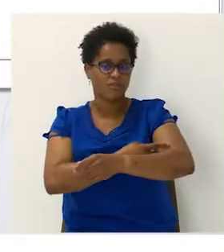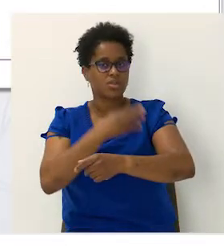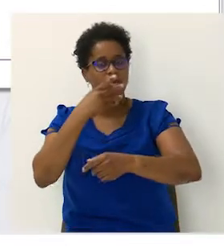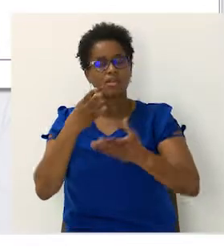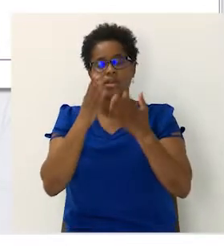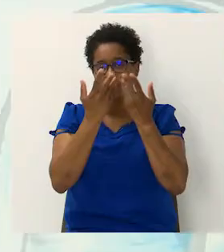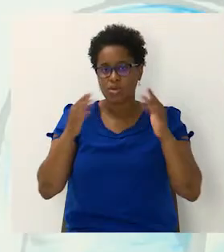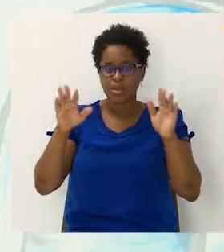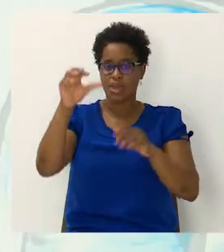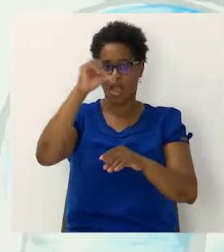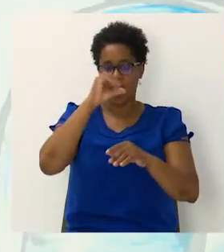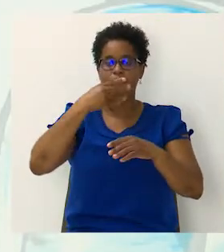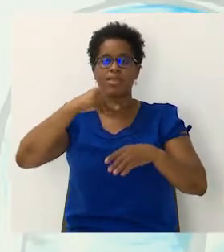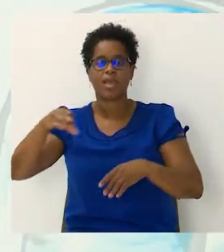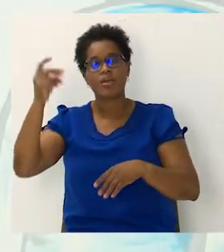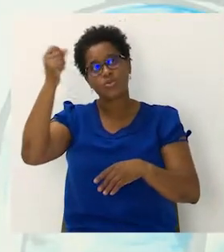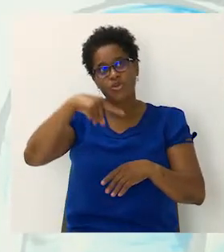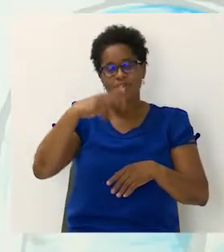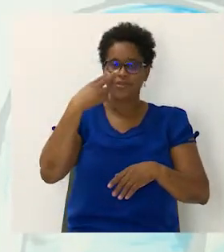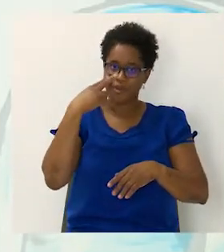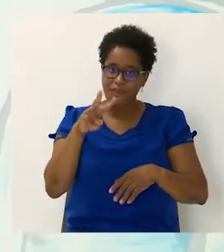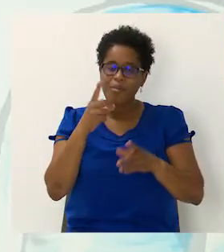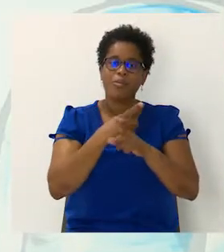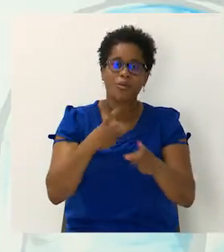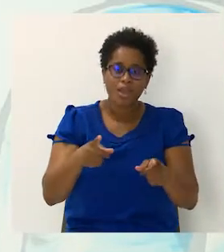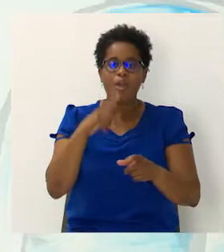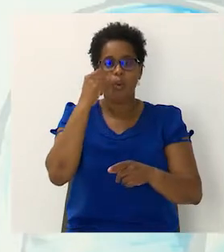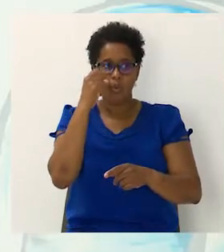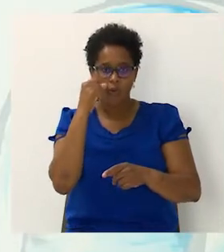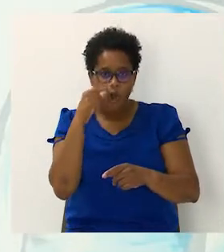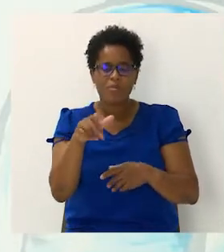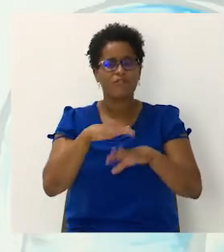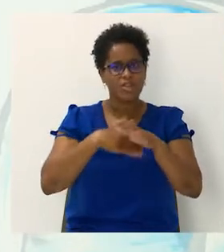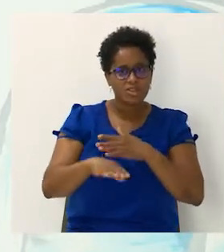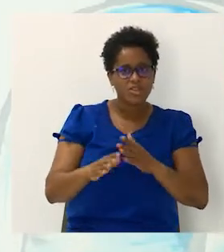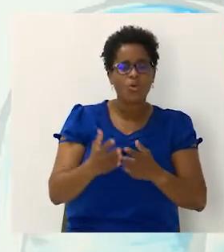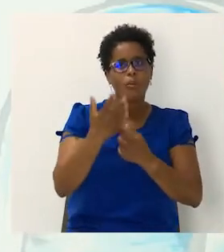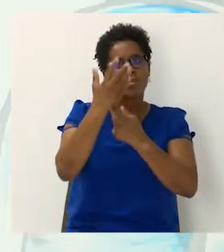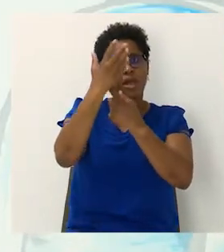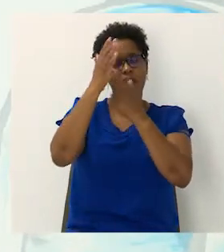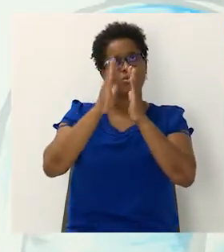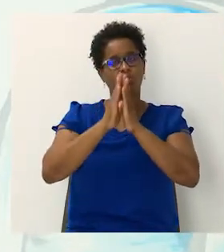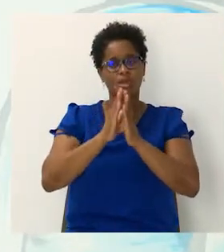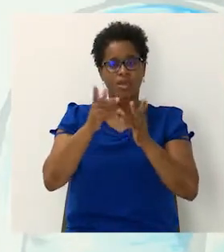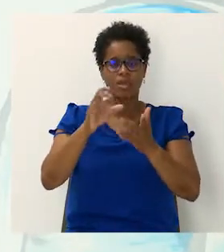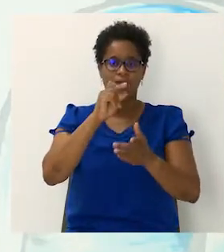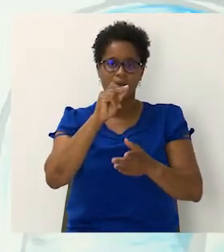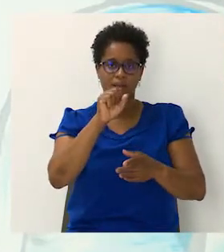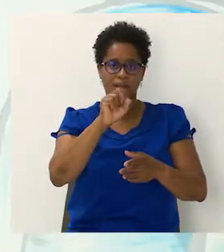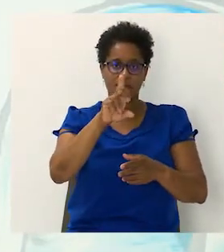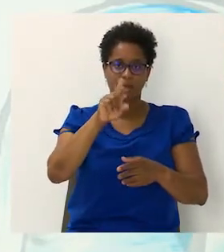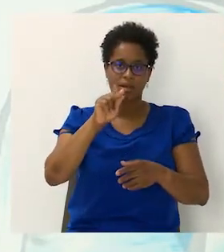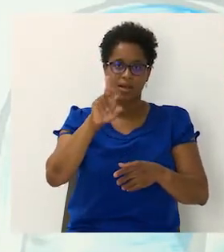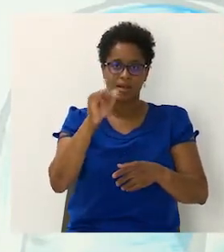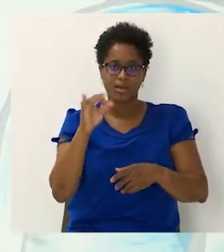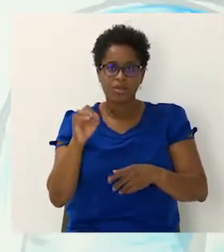terra e o sol. Estou a ver por quê que os homens prestavam cultos agrários? Estou